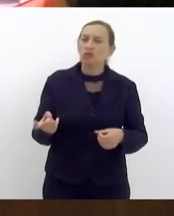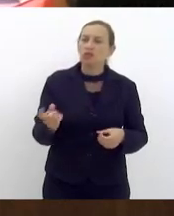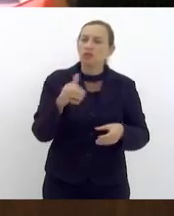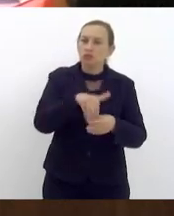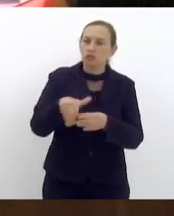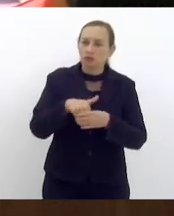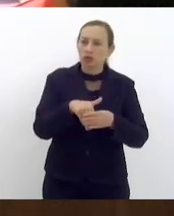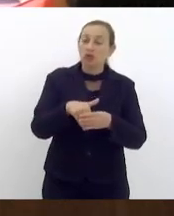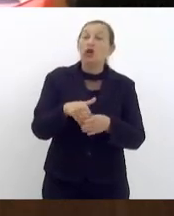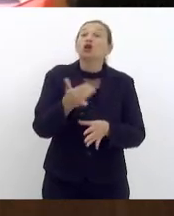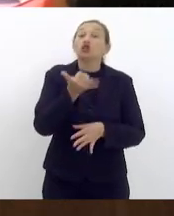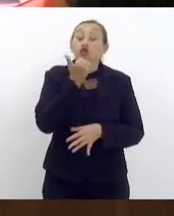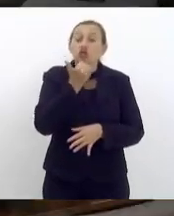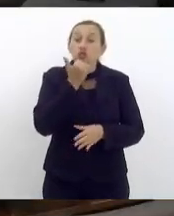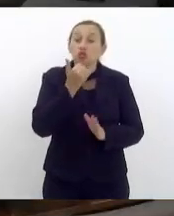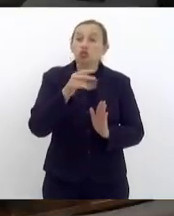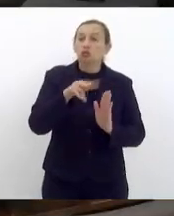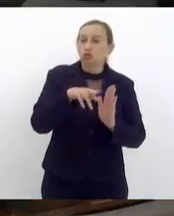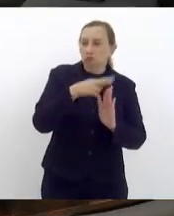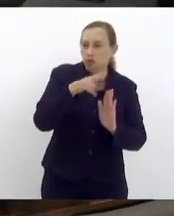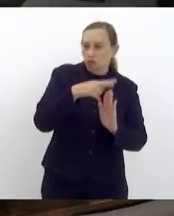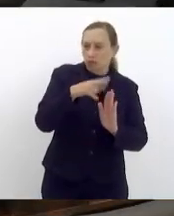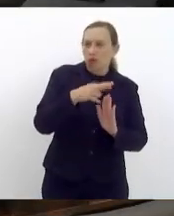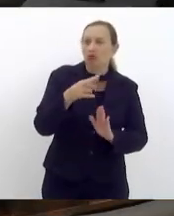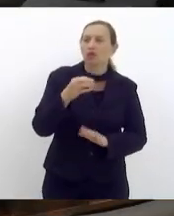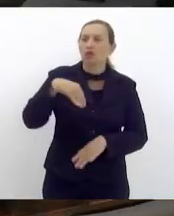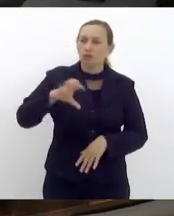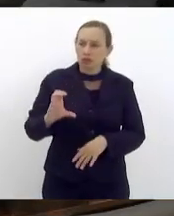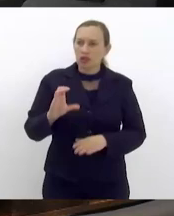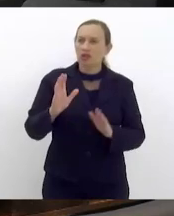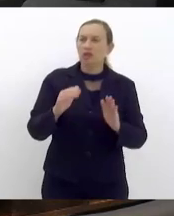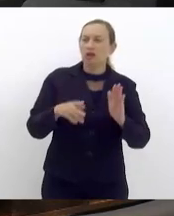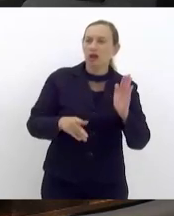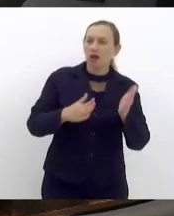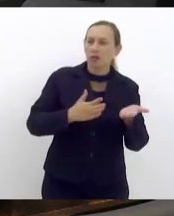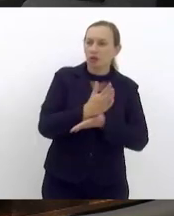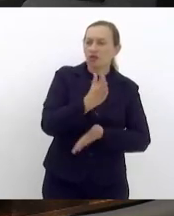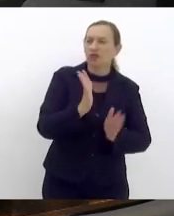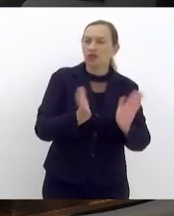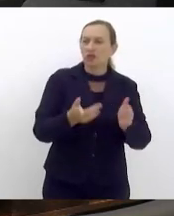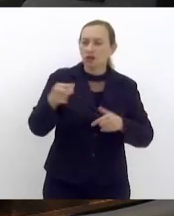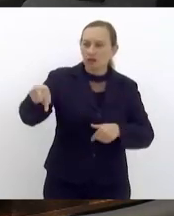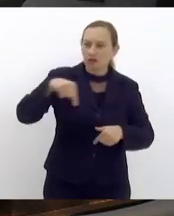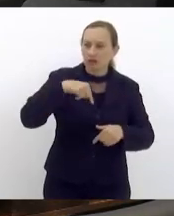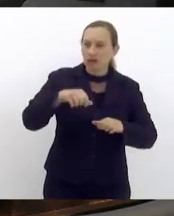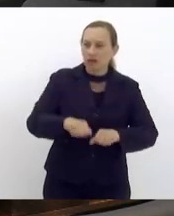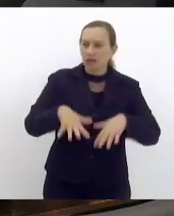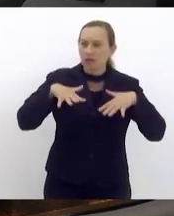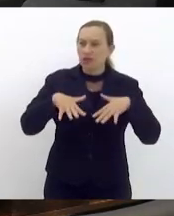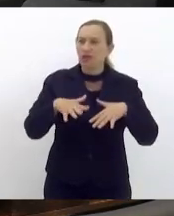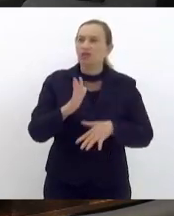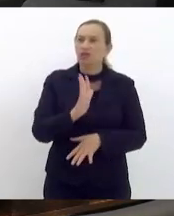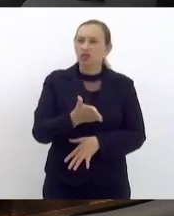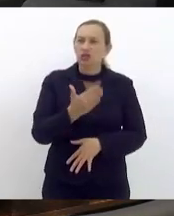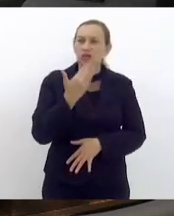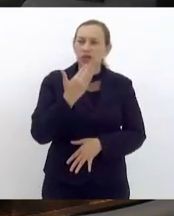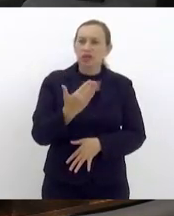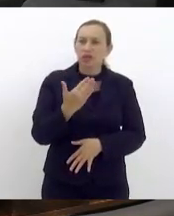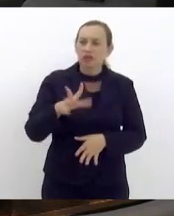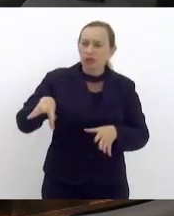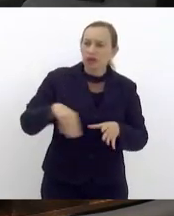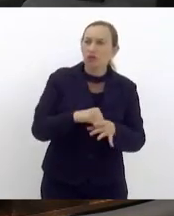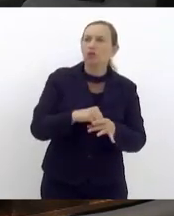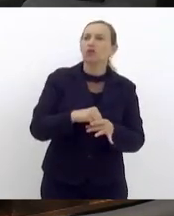o projeto de resolução Deputado minc que foi aprovado agora na ccj vem a plenário parece que já autorização para